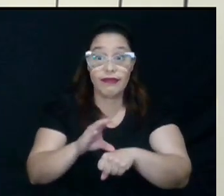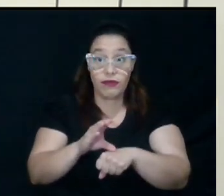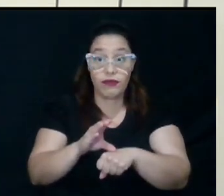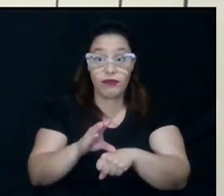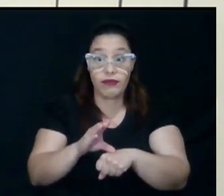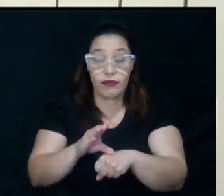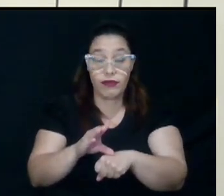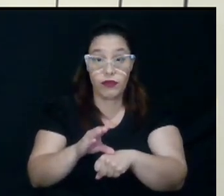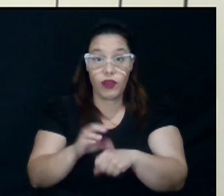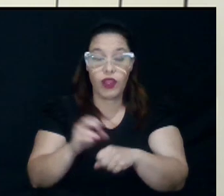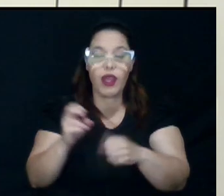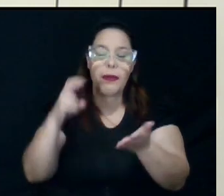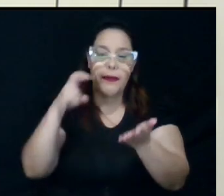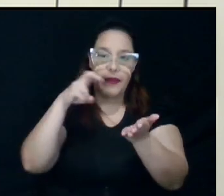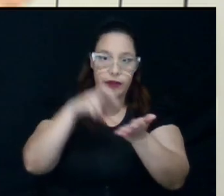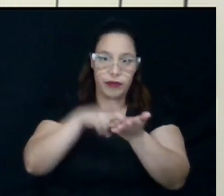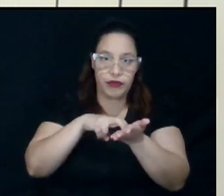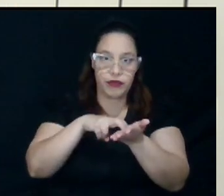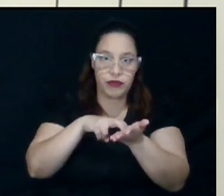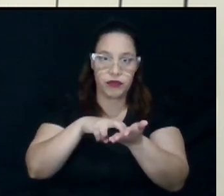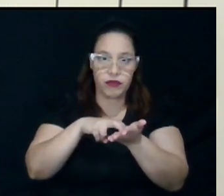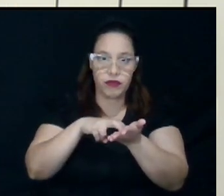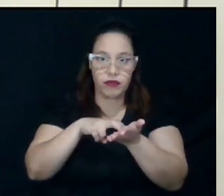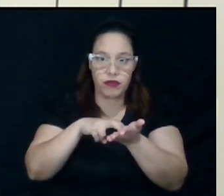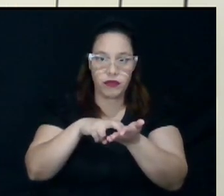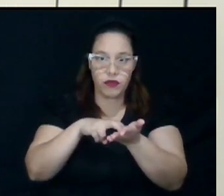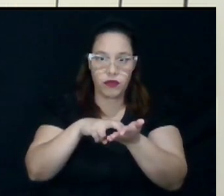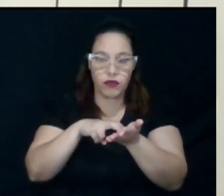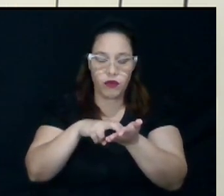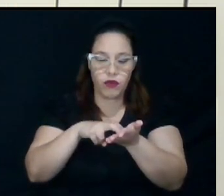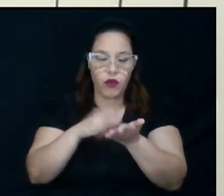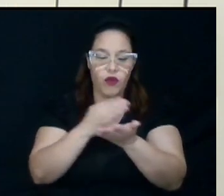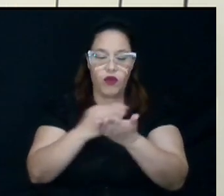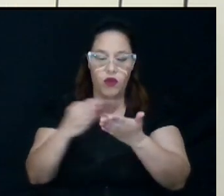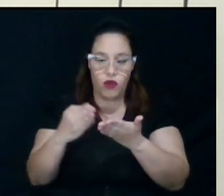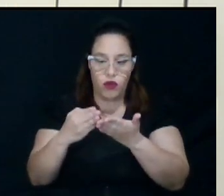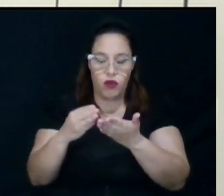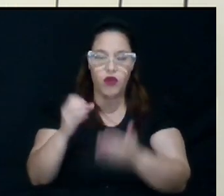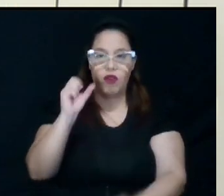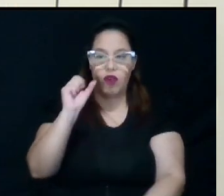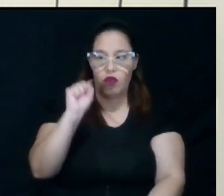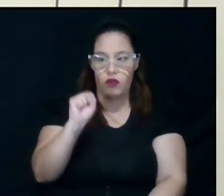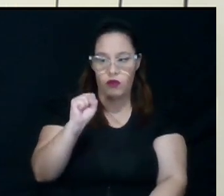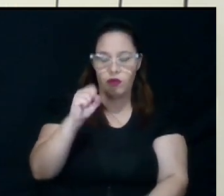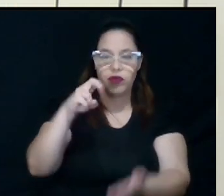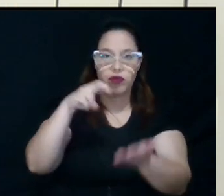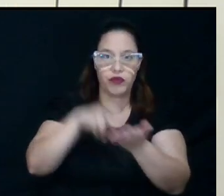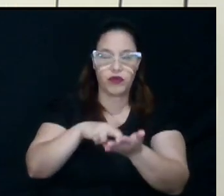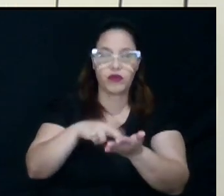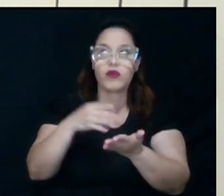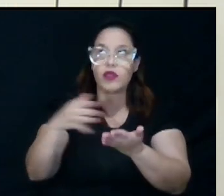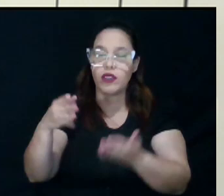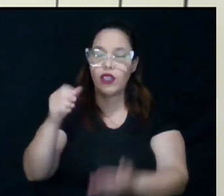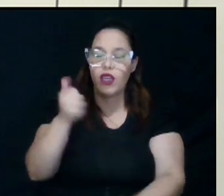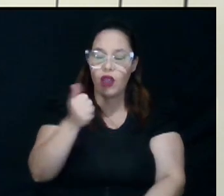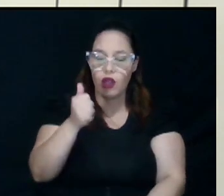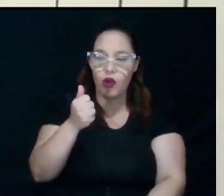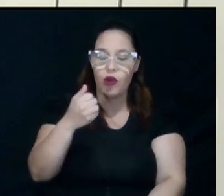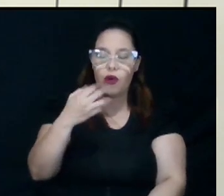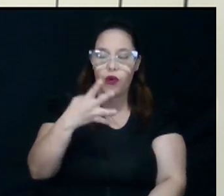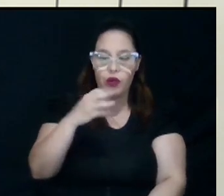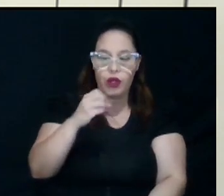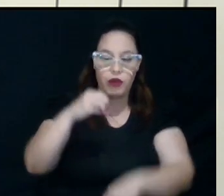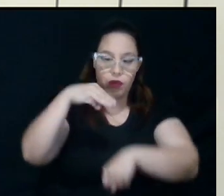manhã. Então, olha, pela manhã começa às 8 horas da manhã e vai até às 11h40. No período da tarde,